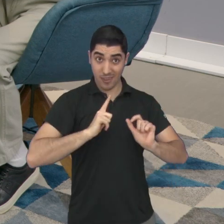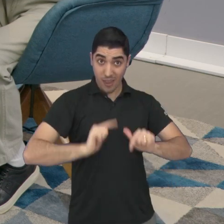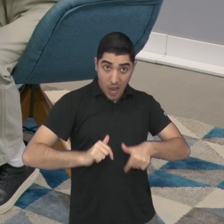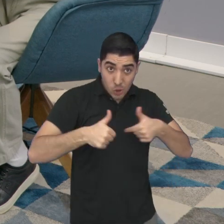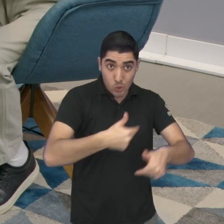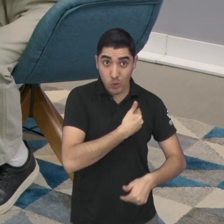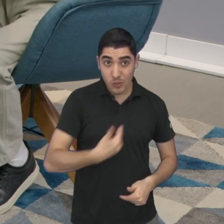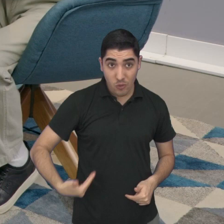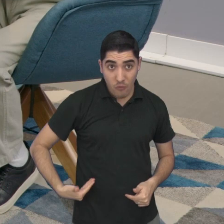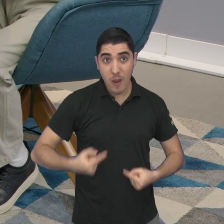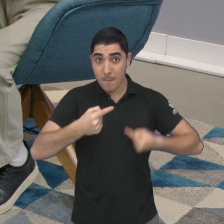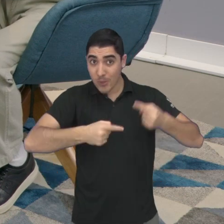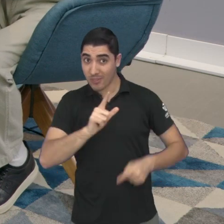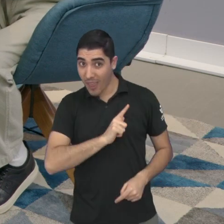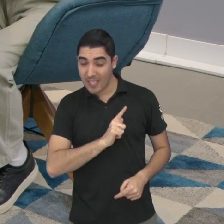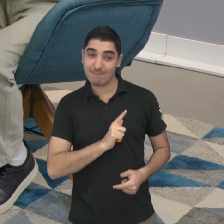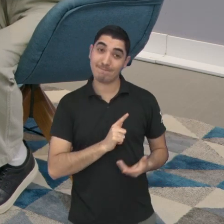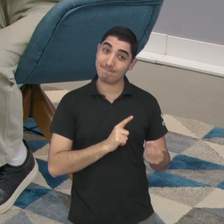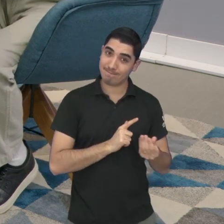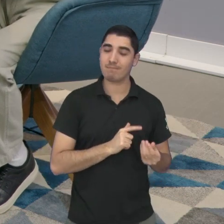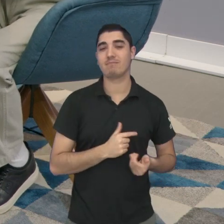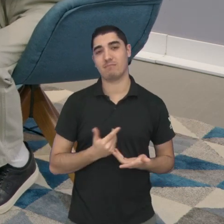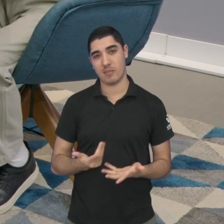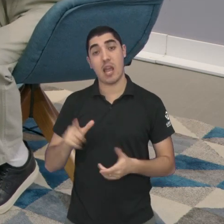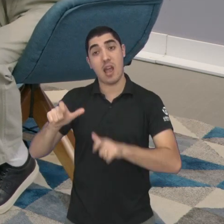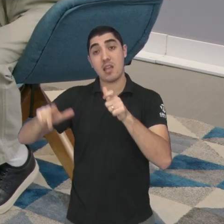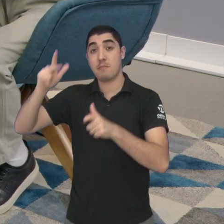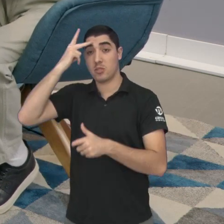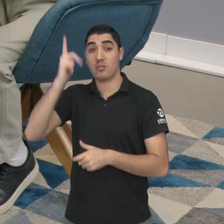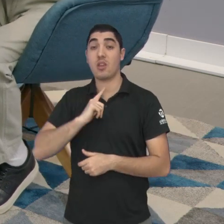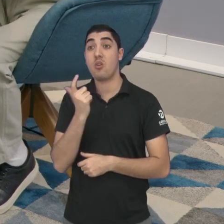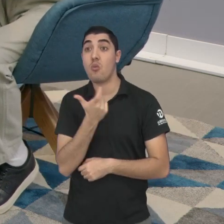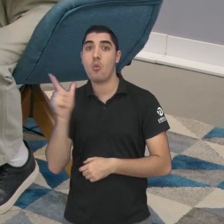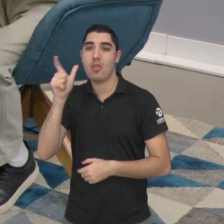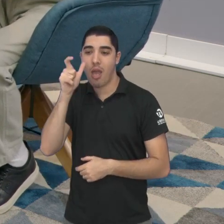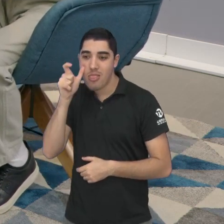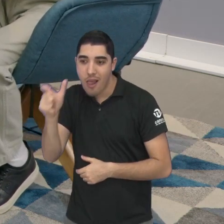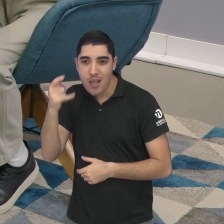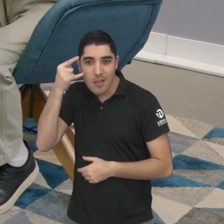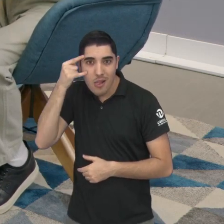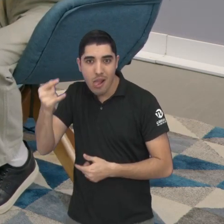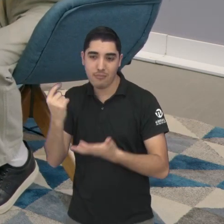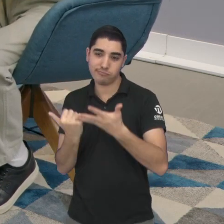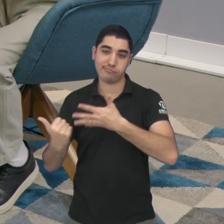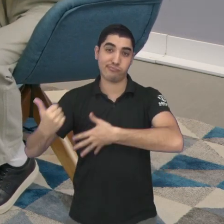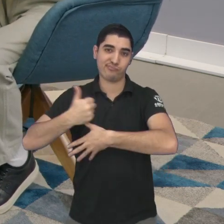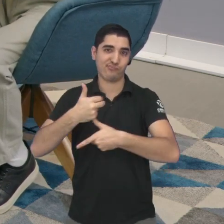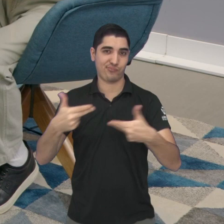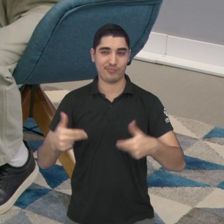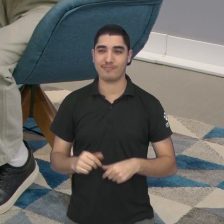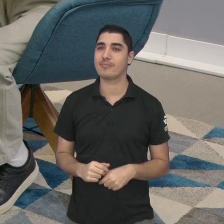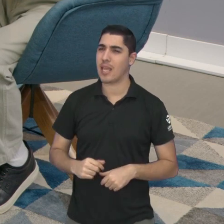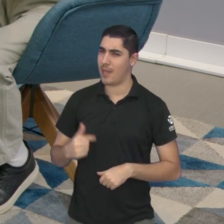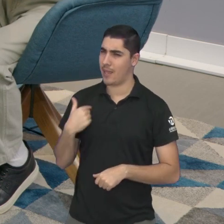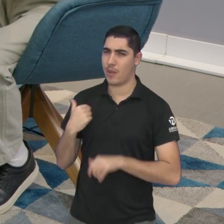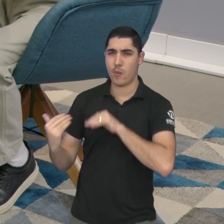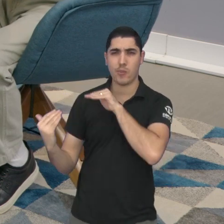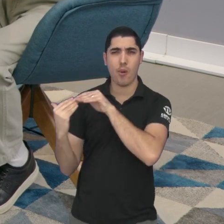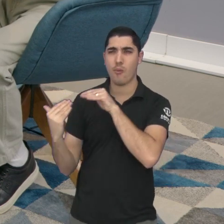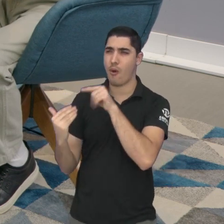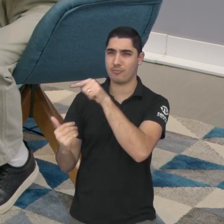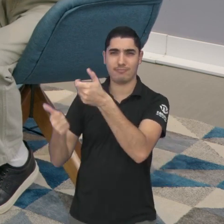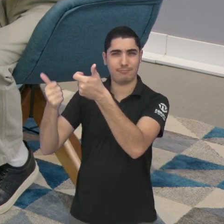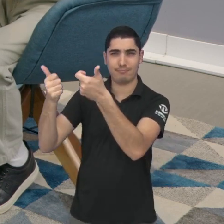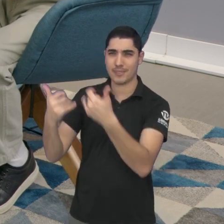E aí mexe com muitos privilégios e interesses, né? E aí é uma situação... Concordo com tudo que ele falou ali, tudo direitinho,